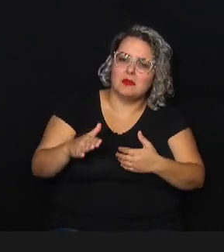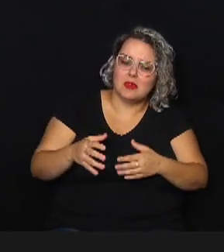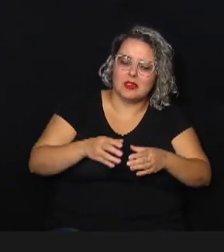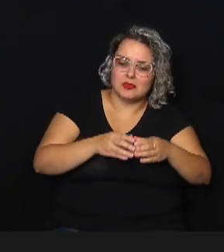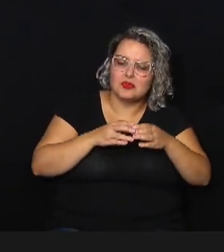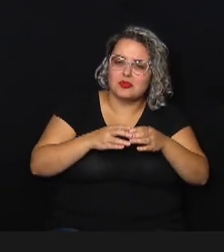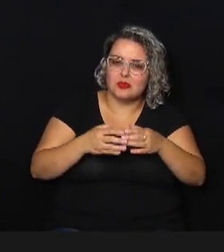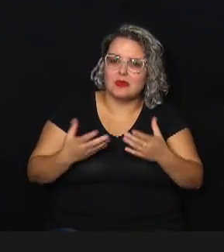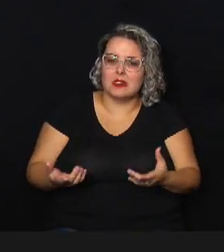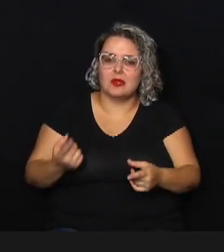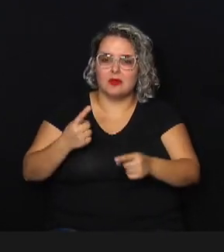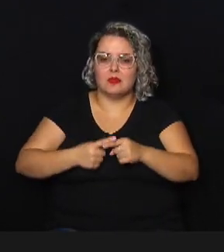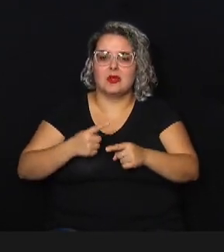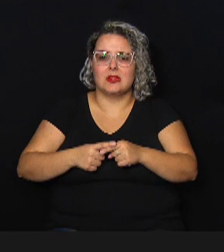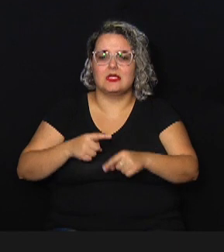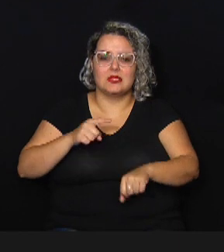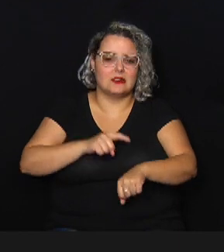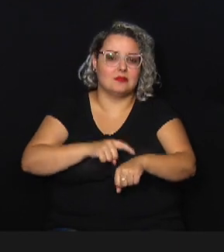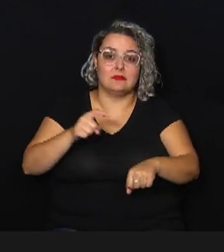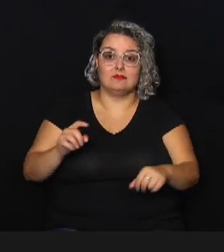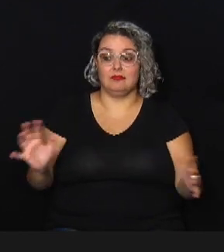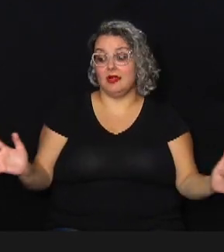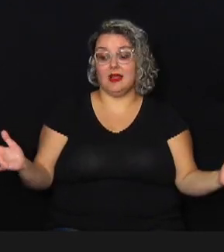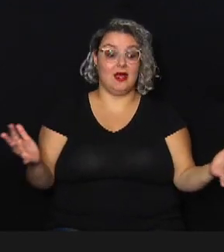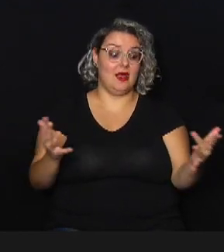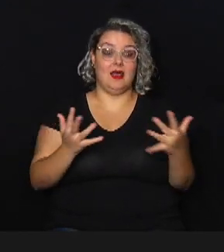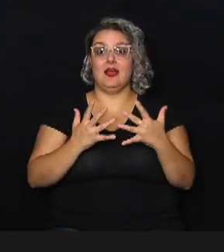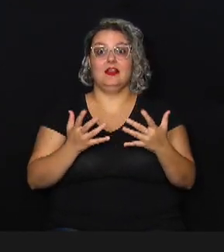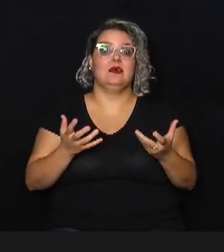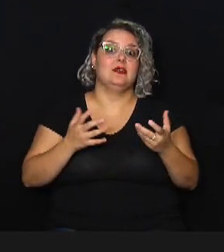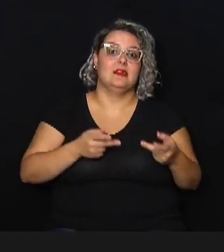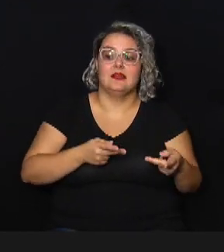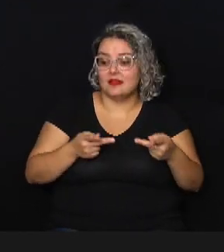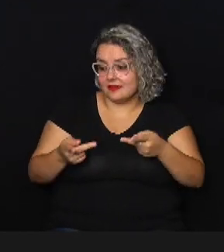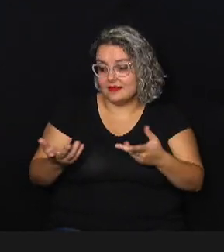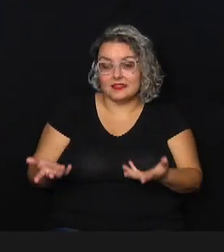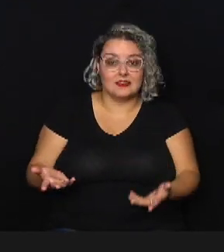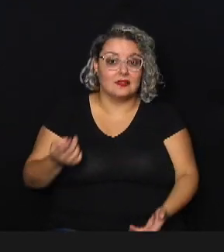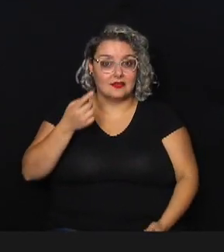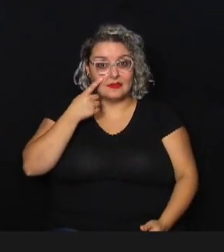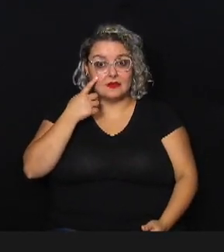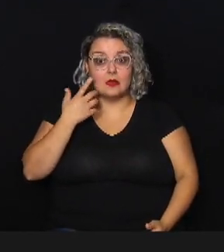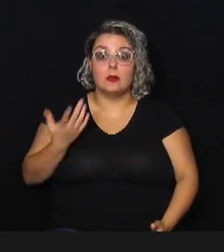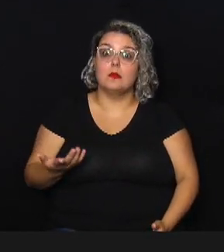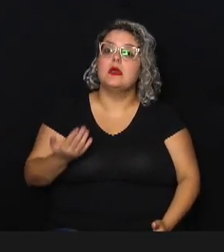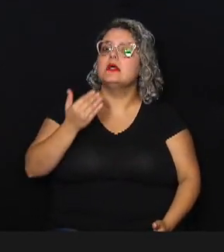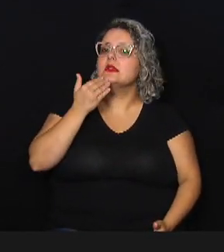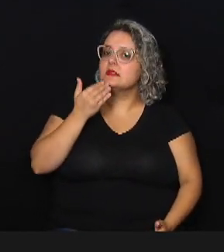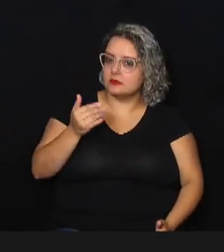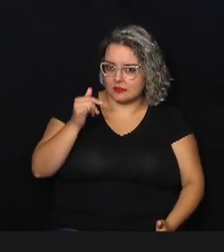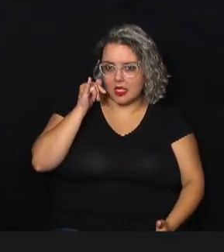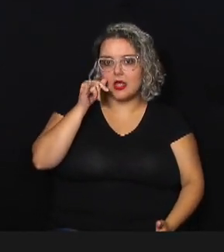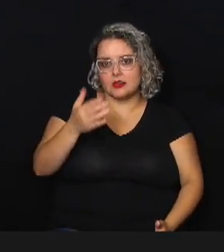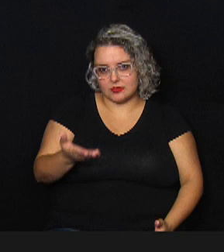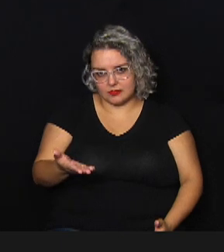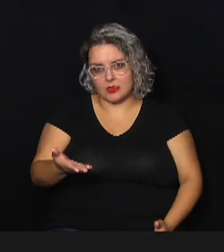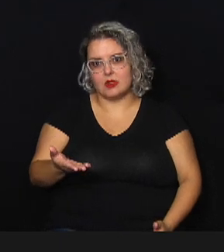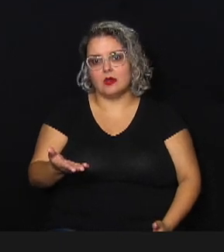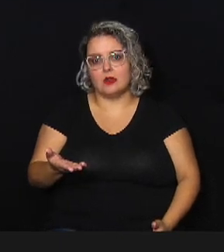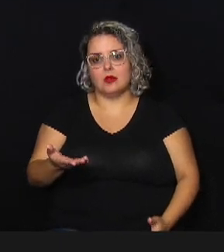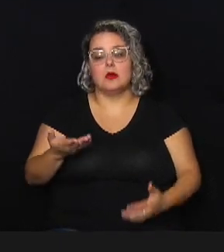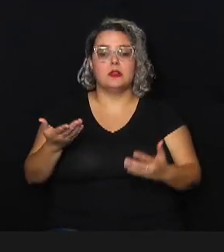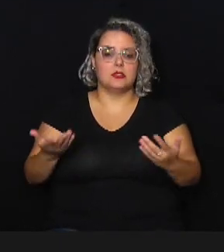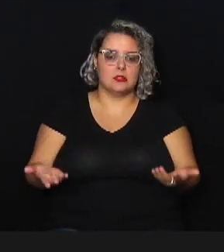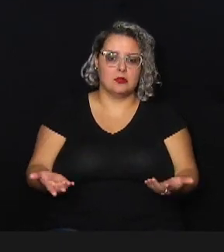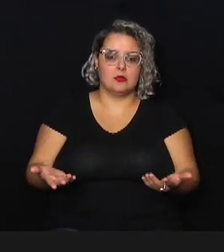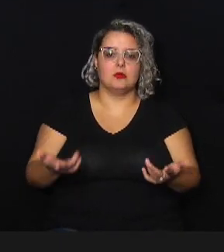porque nessas horas, às vezes, parece todo mundo, né? Todo mundo quer ir lá, aparecer, não sei o quê e tal, mas a gente pede para evitar isso, tá? Então,